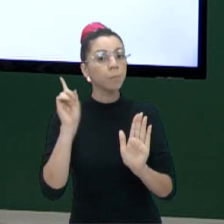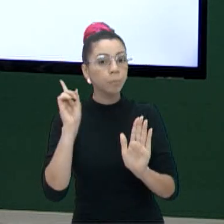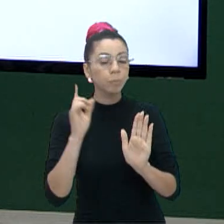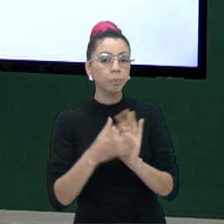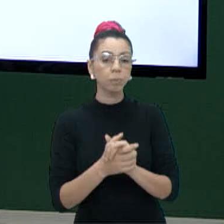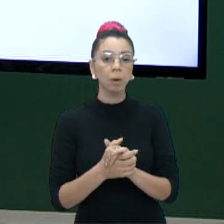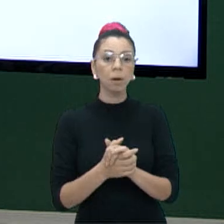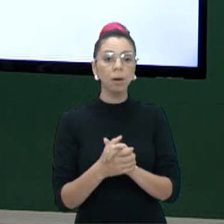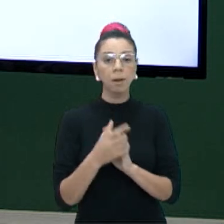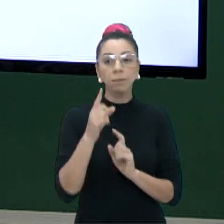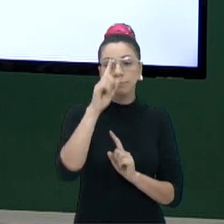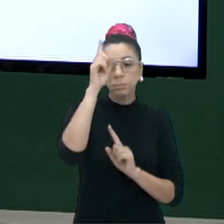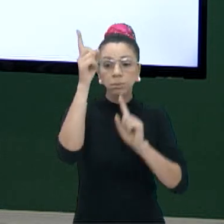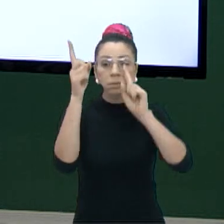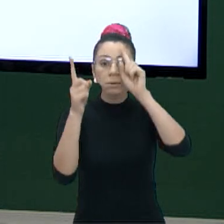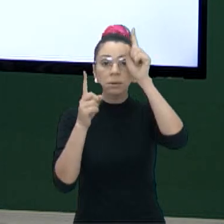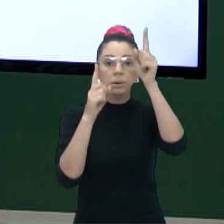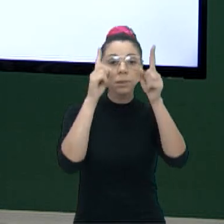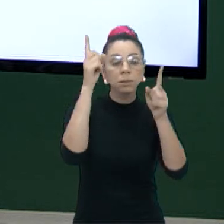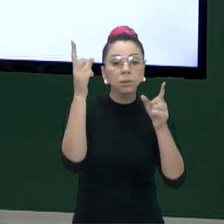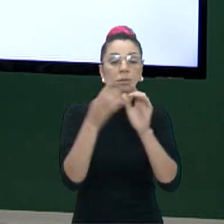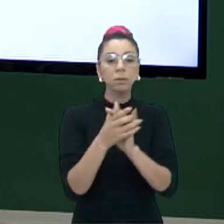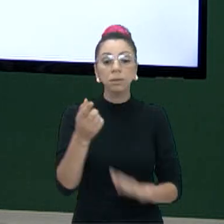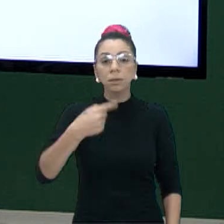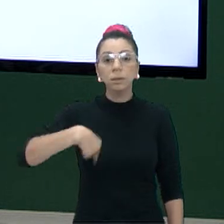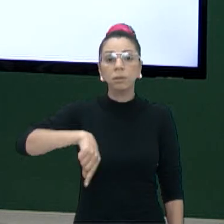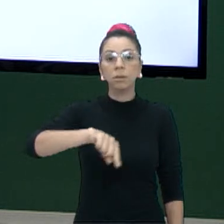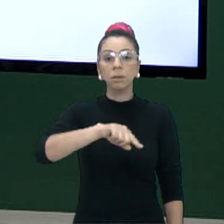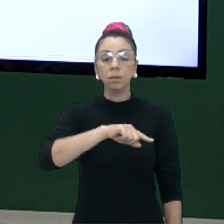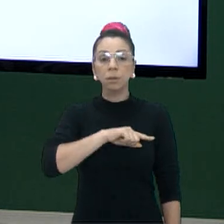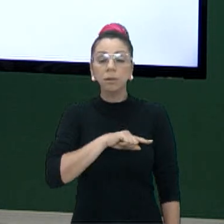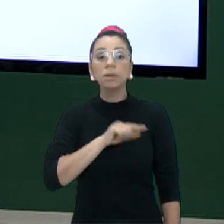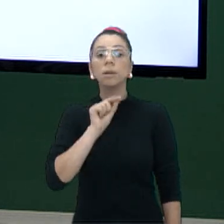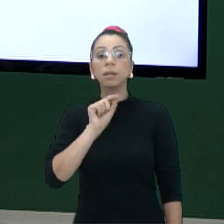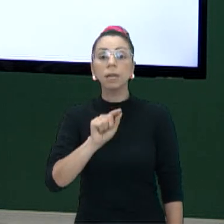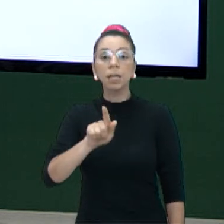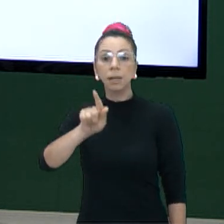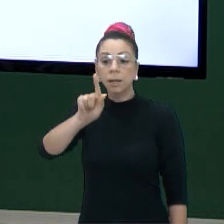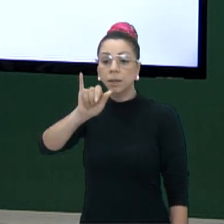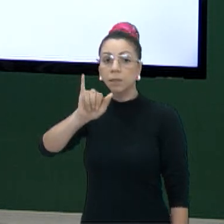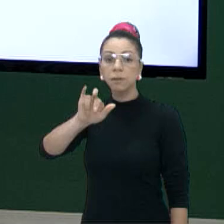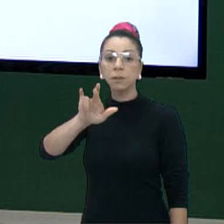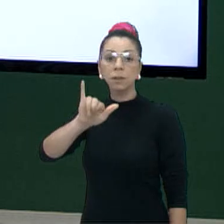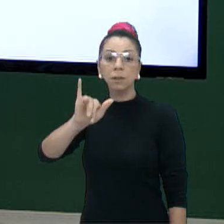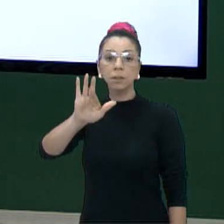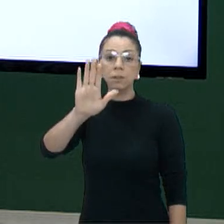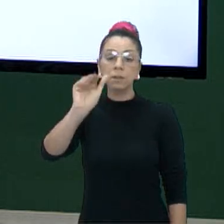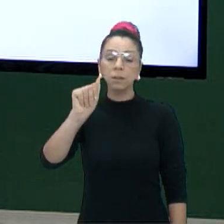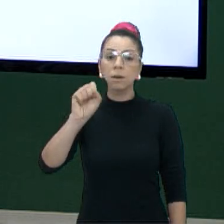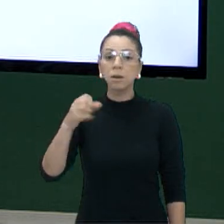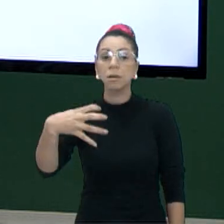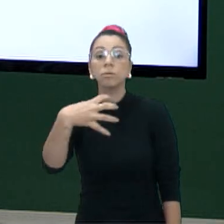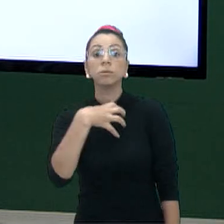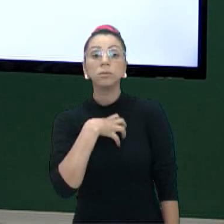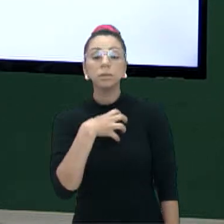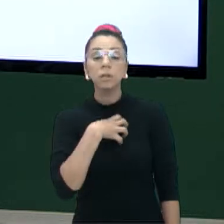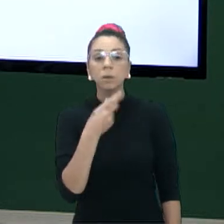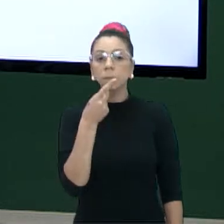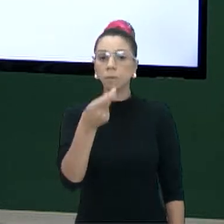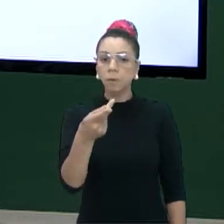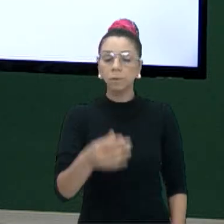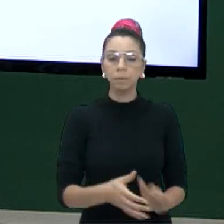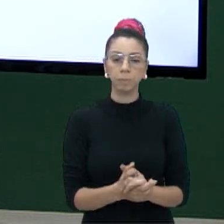de criação. São aquilo que nós chamamos de gírias, de modos de falar. E um país rico como o